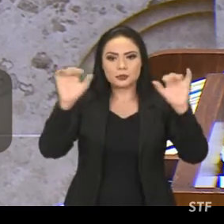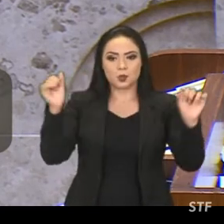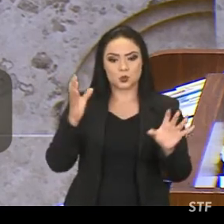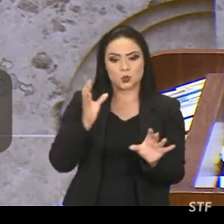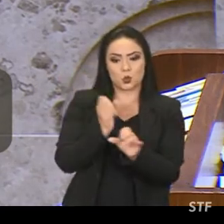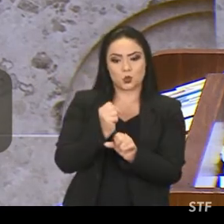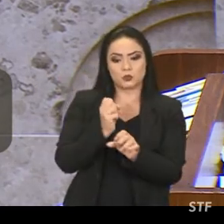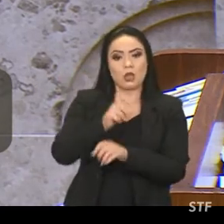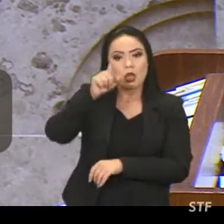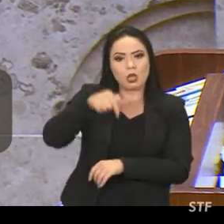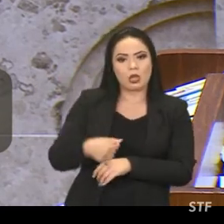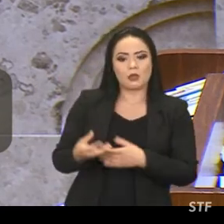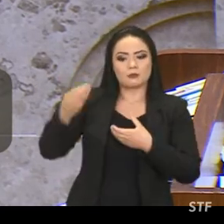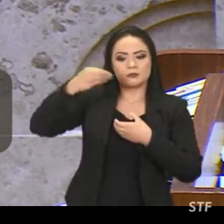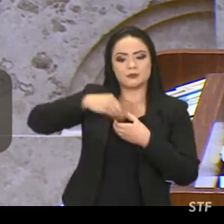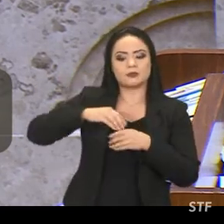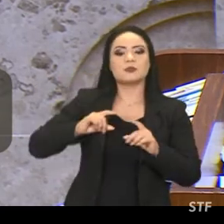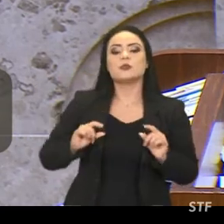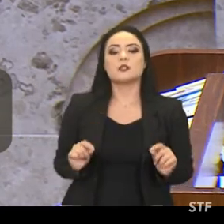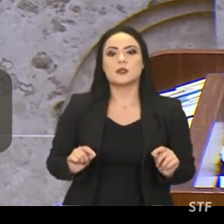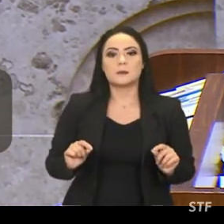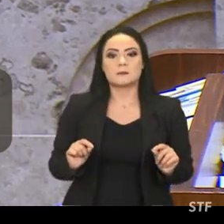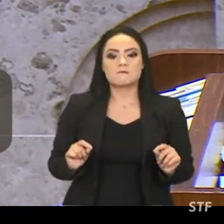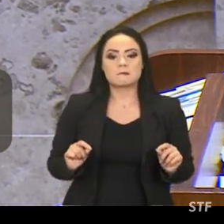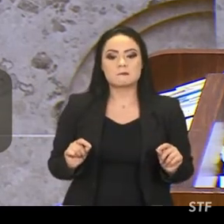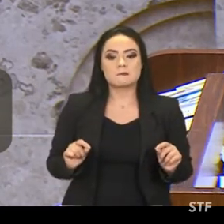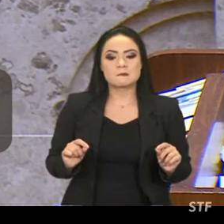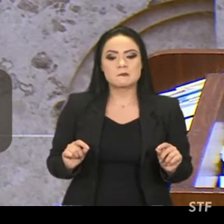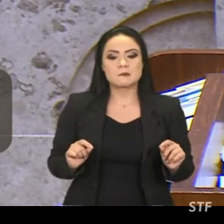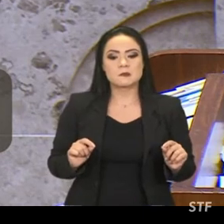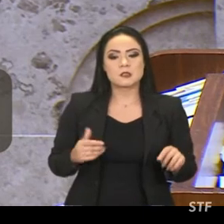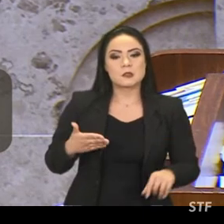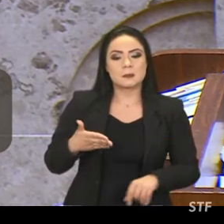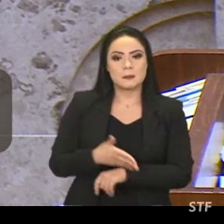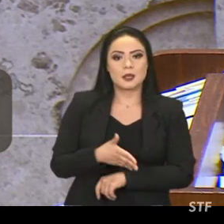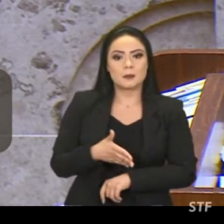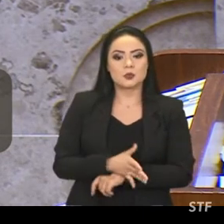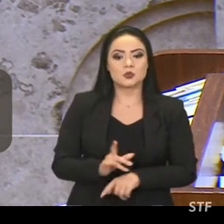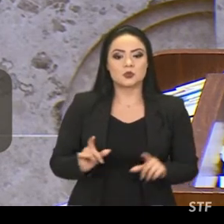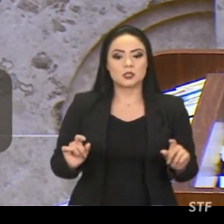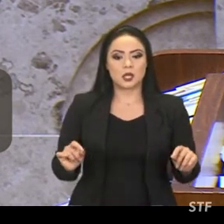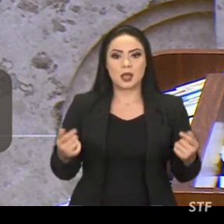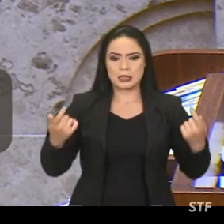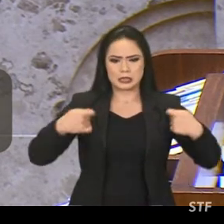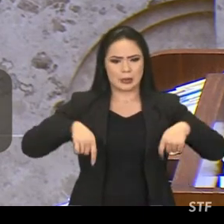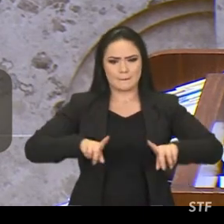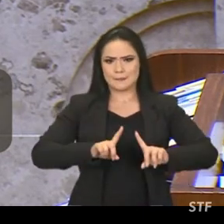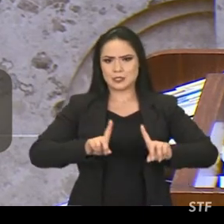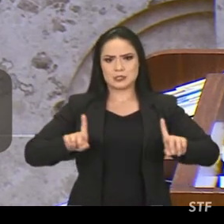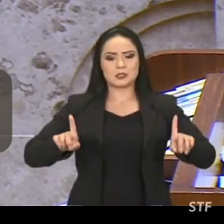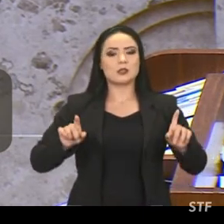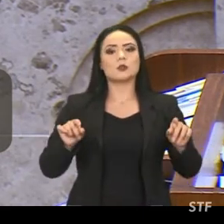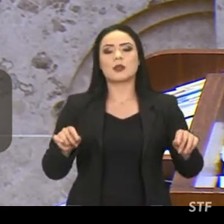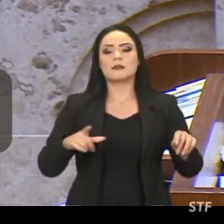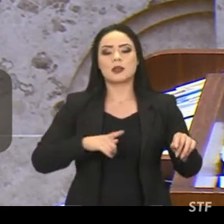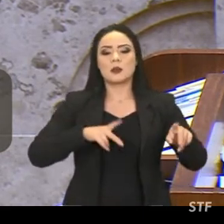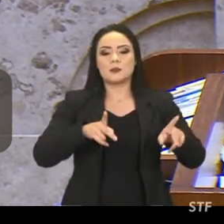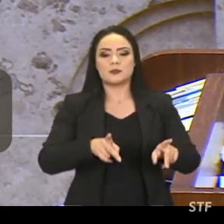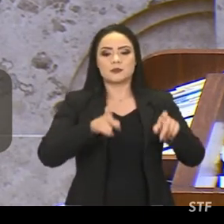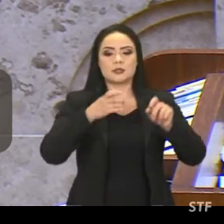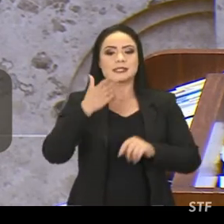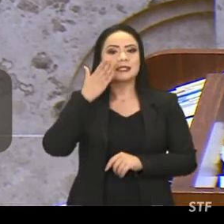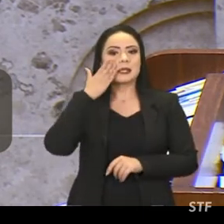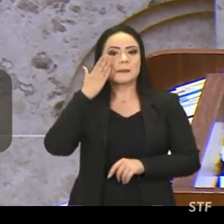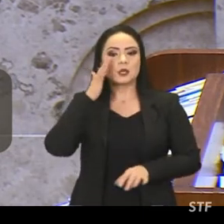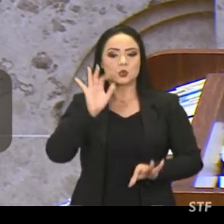são integrados por membros que não precisam necessariamente ter notório saber